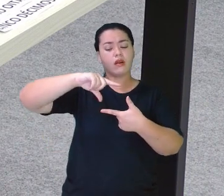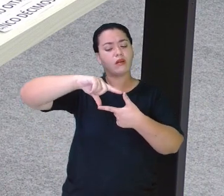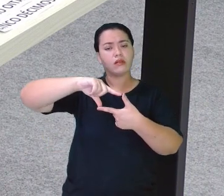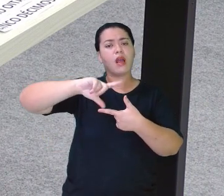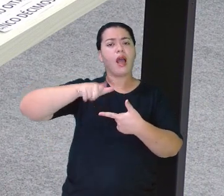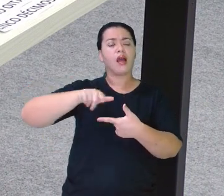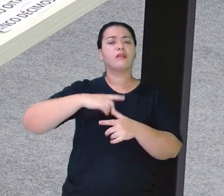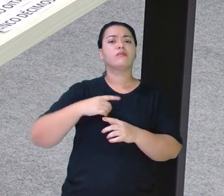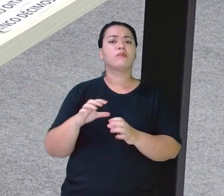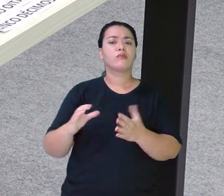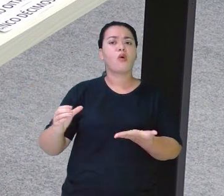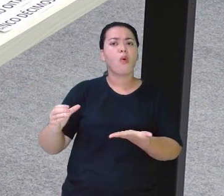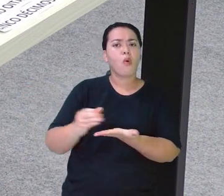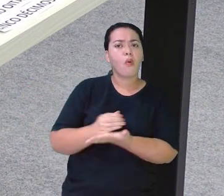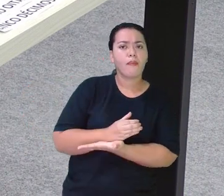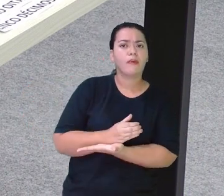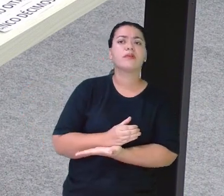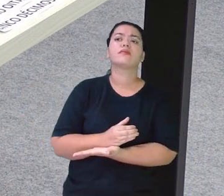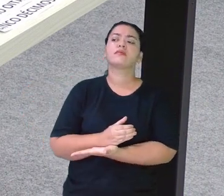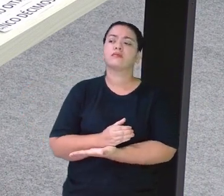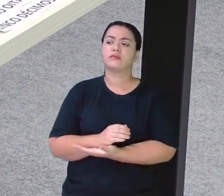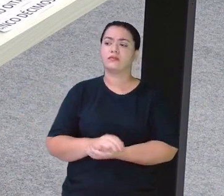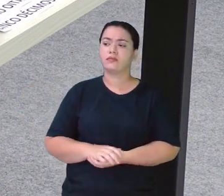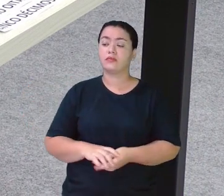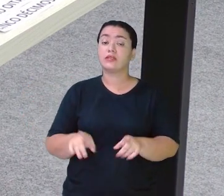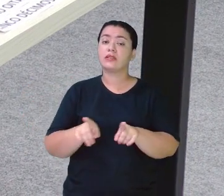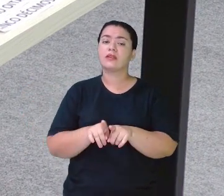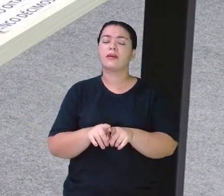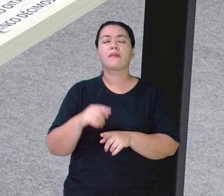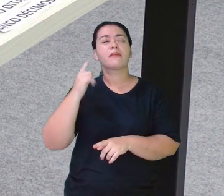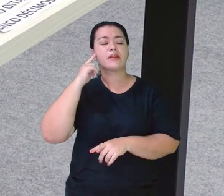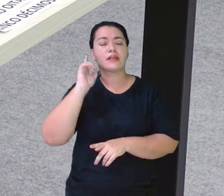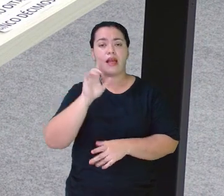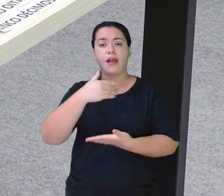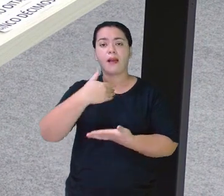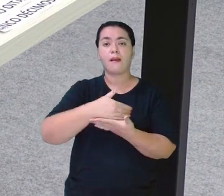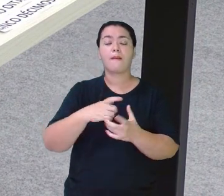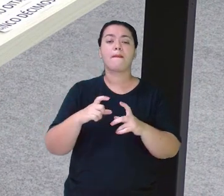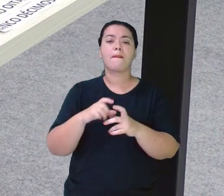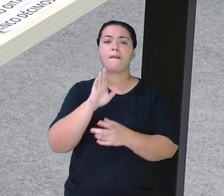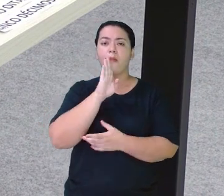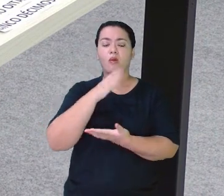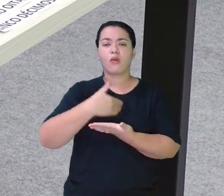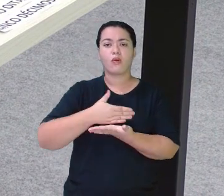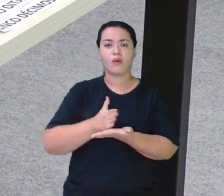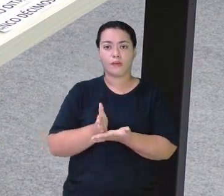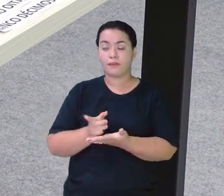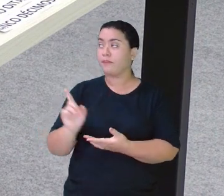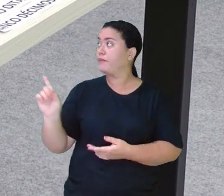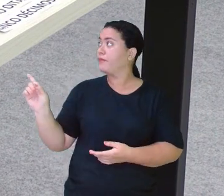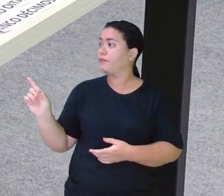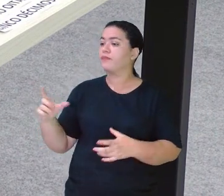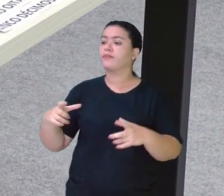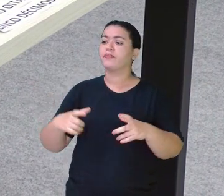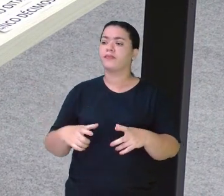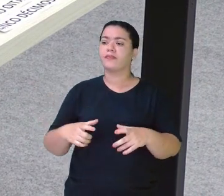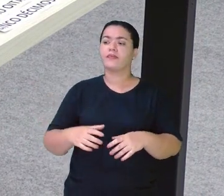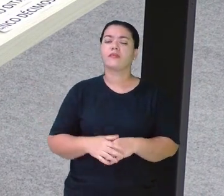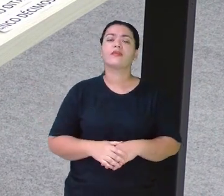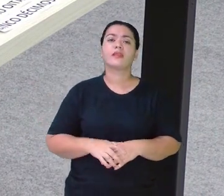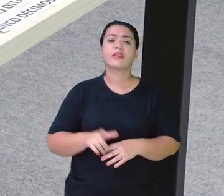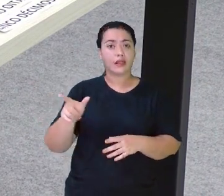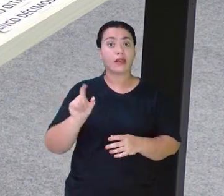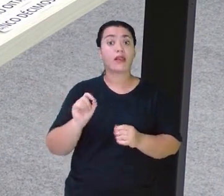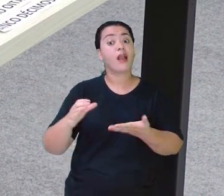Se imagina, aqui também, ó, olha o bolo. Vamos pensar aqui, ó, se eu tivesse um bolo neste formato, ele